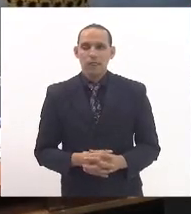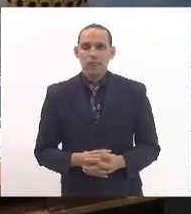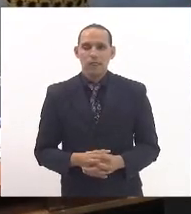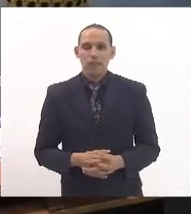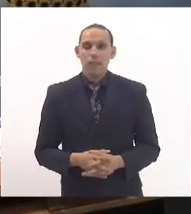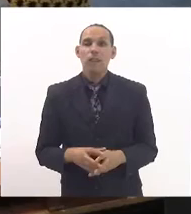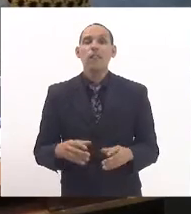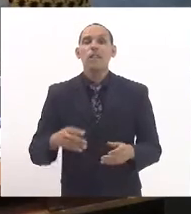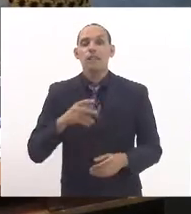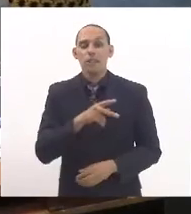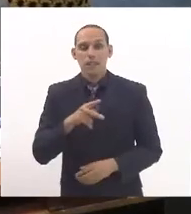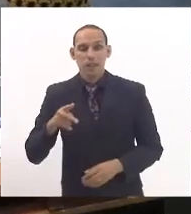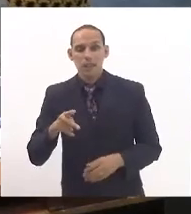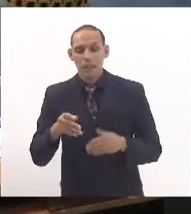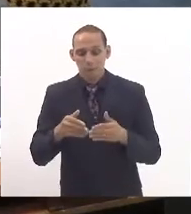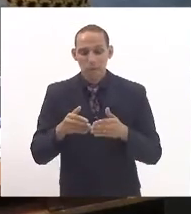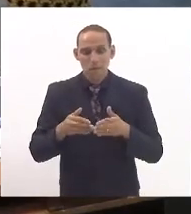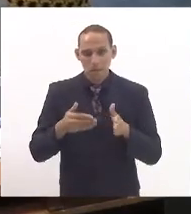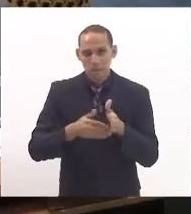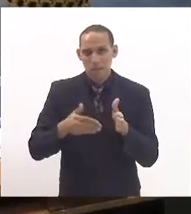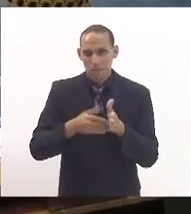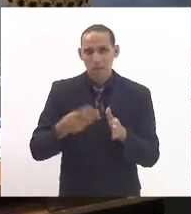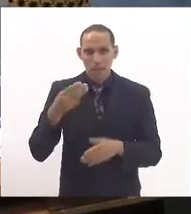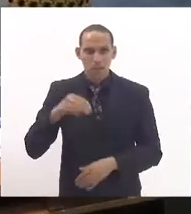Presidência suspende o trabalho por 3 minutos.